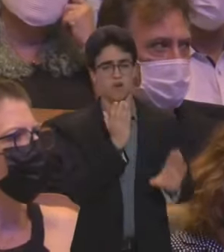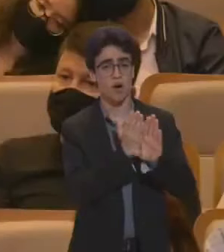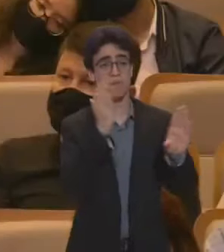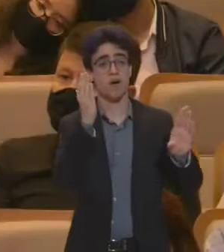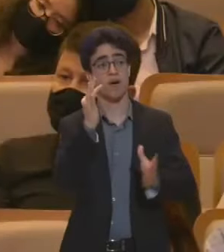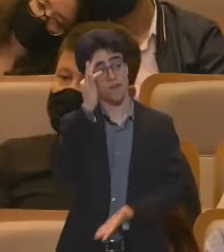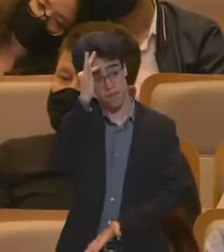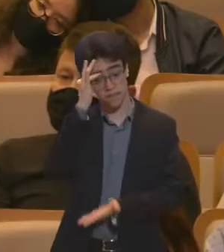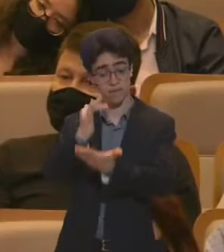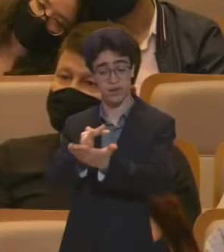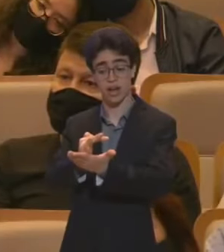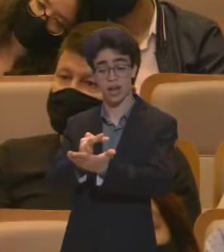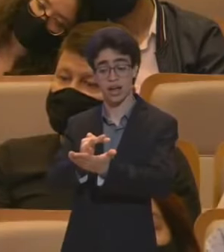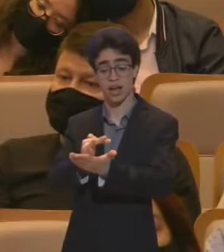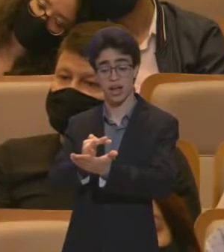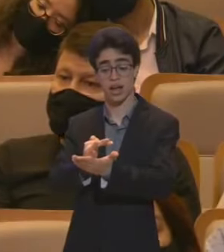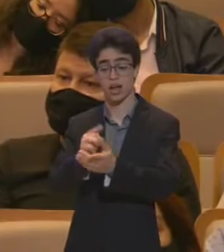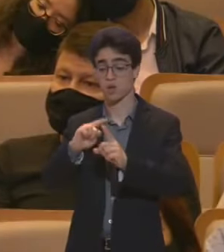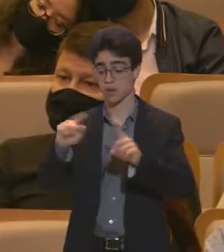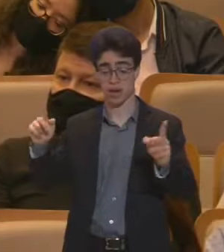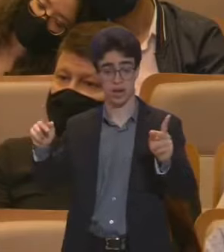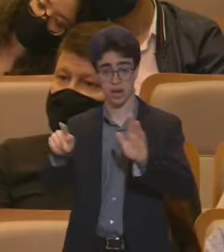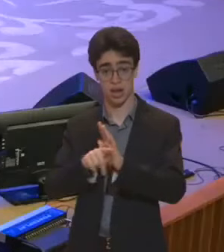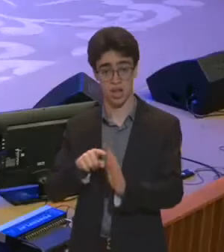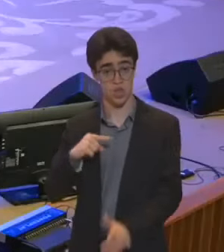a... e isto não vem,